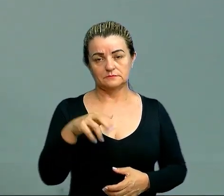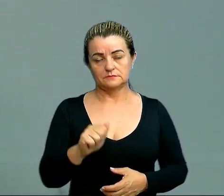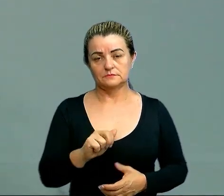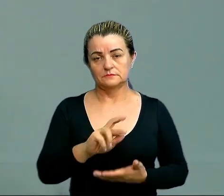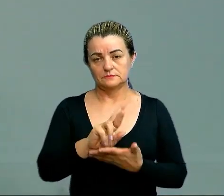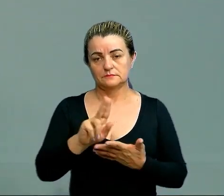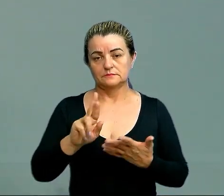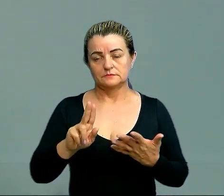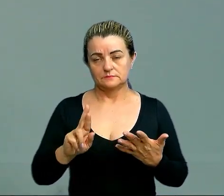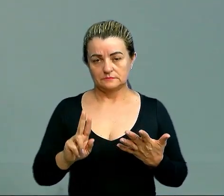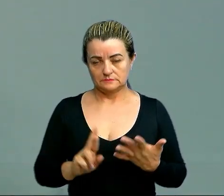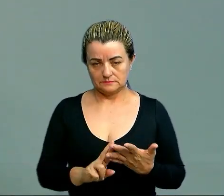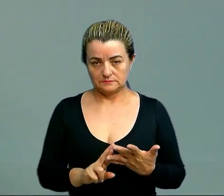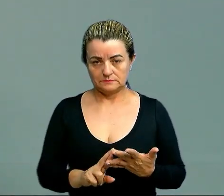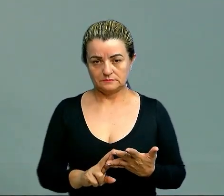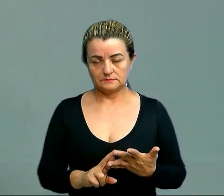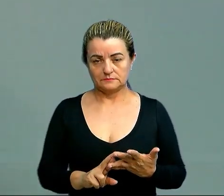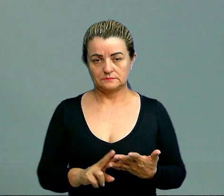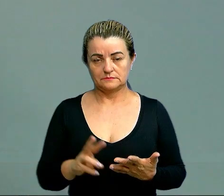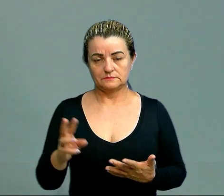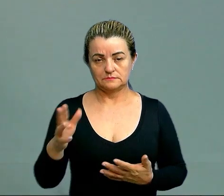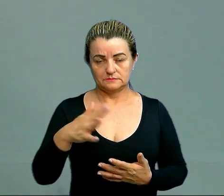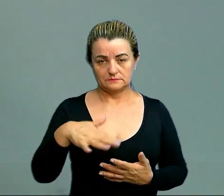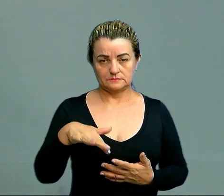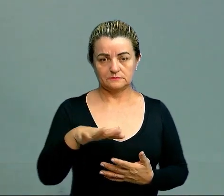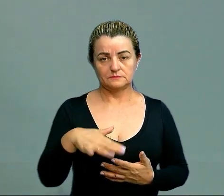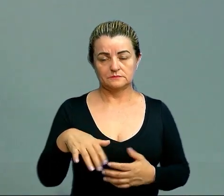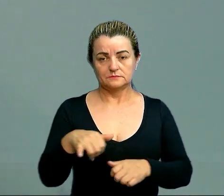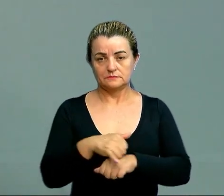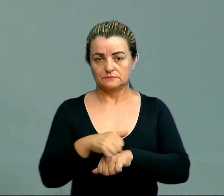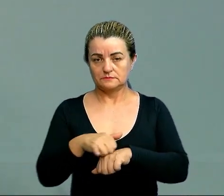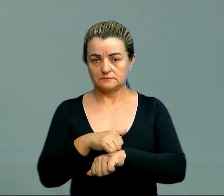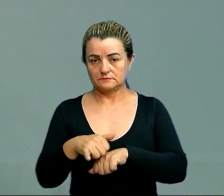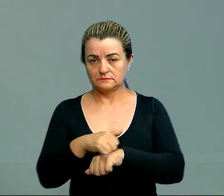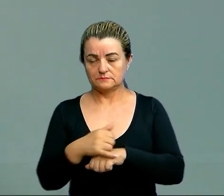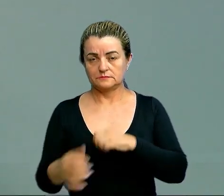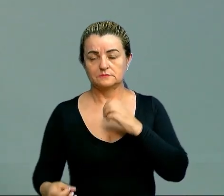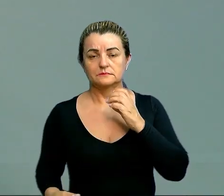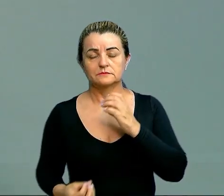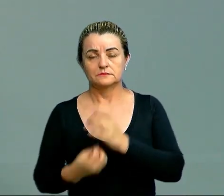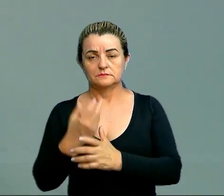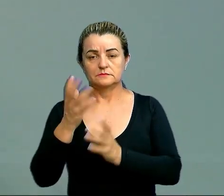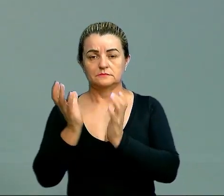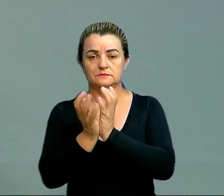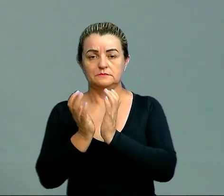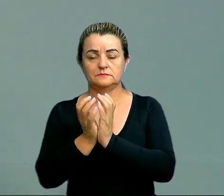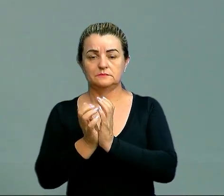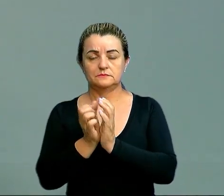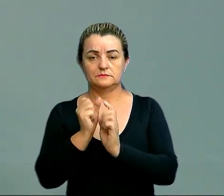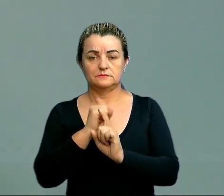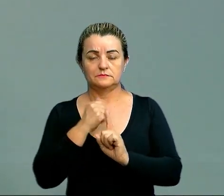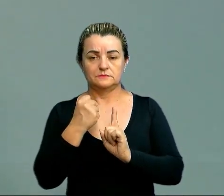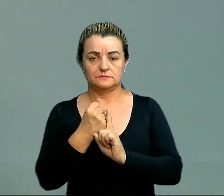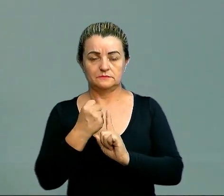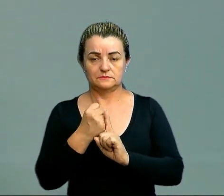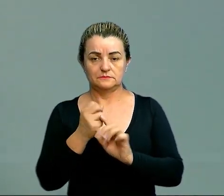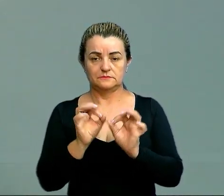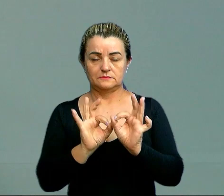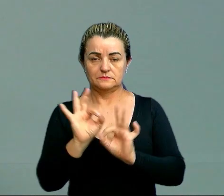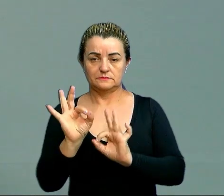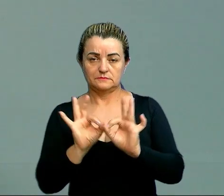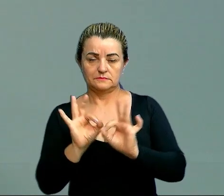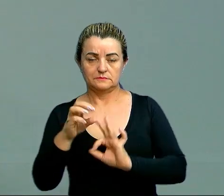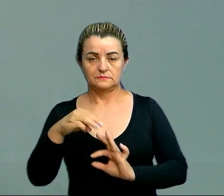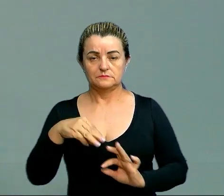Comecon, o Pacto de Varsóvia foram estratégias criadas pelo Bloco Socialista, né? E o Plano